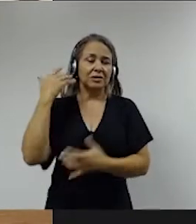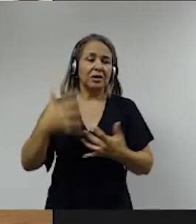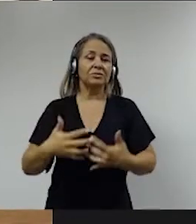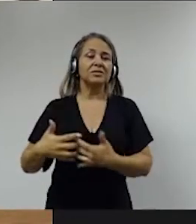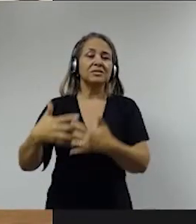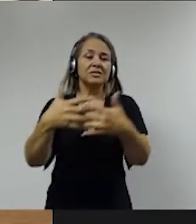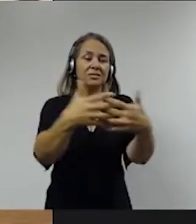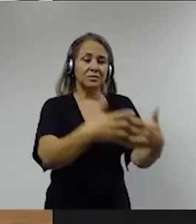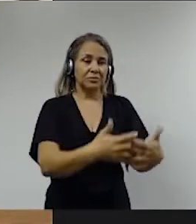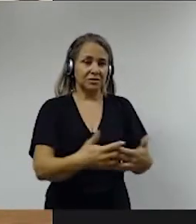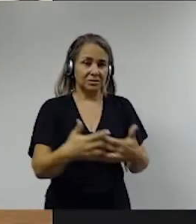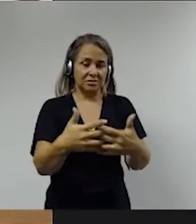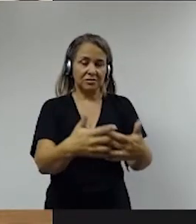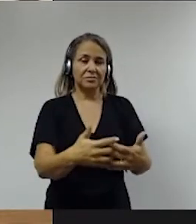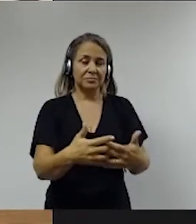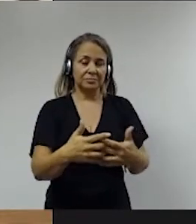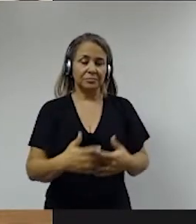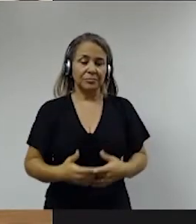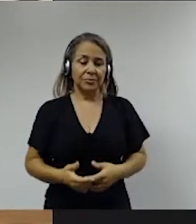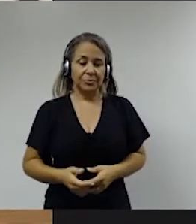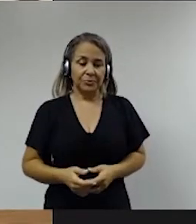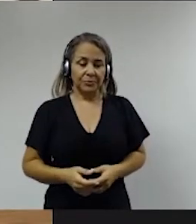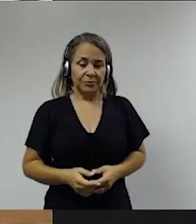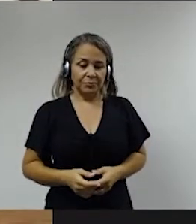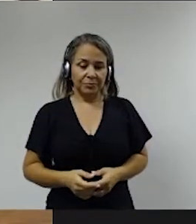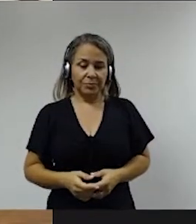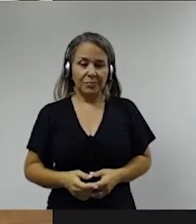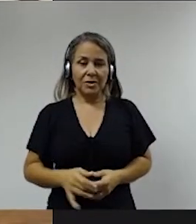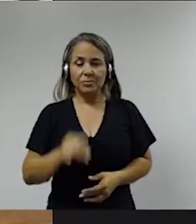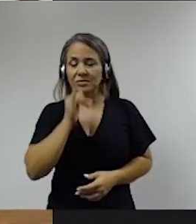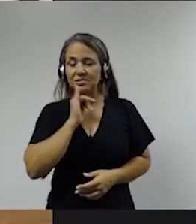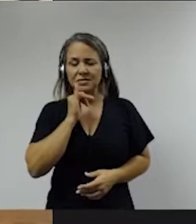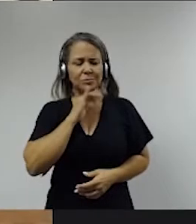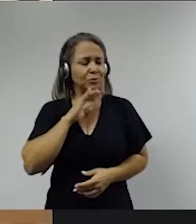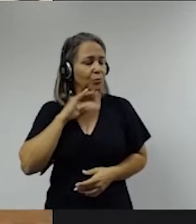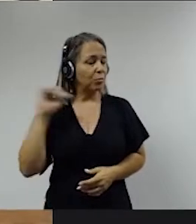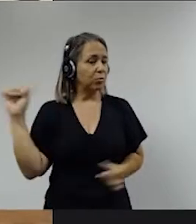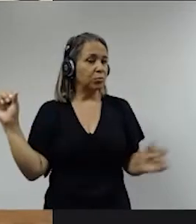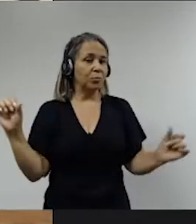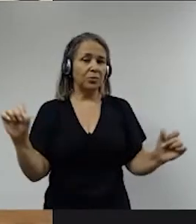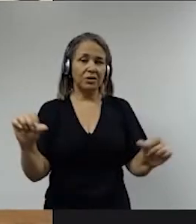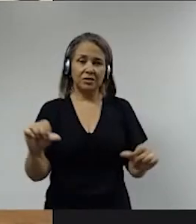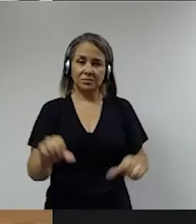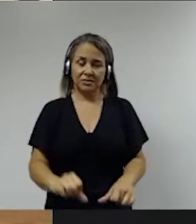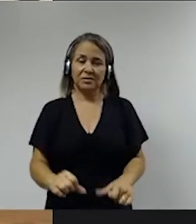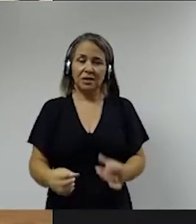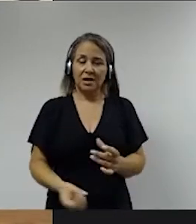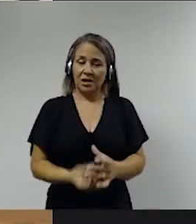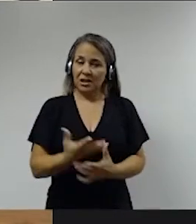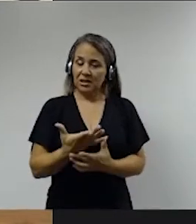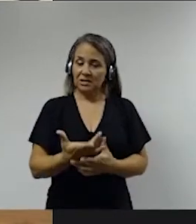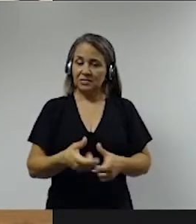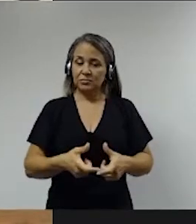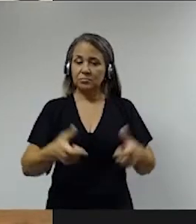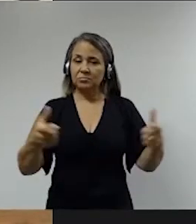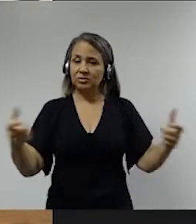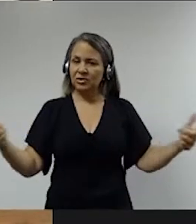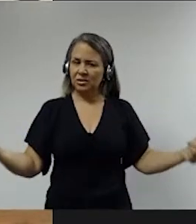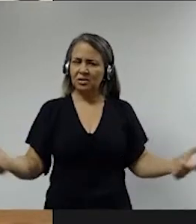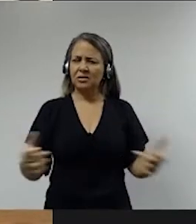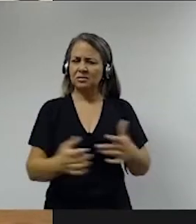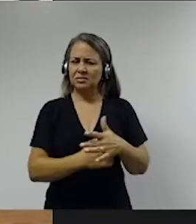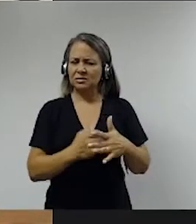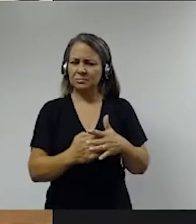Recovery Act, o NIRA, lá nos Estados Unidos, que, os exemplos são horríveis, né? A criação de grandes monopólios, a